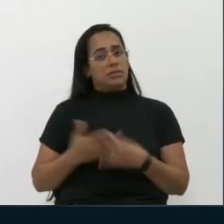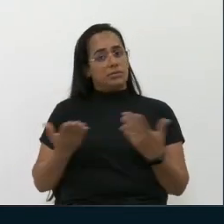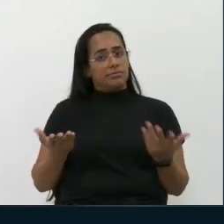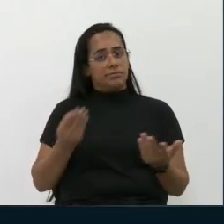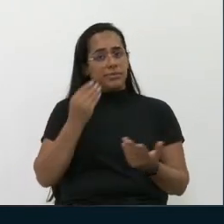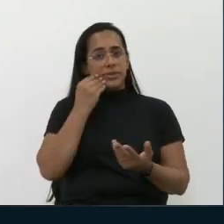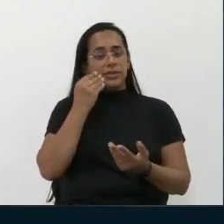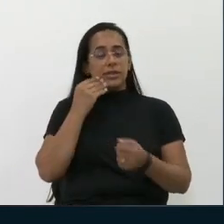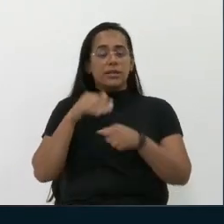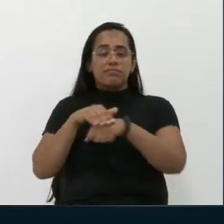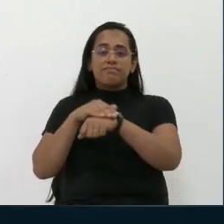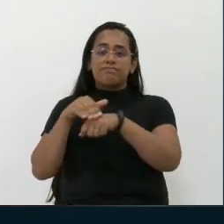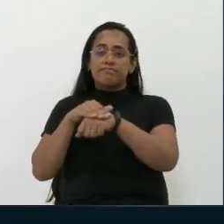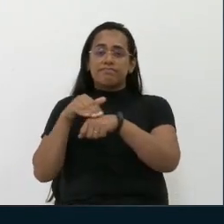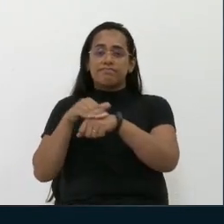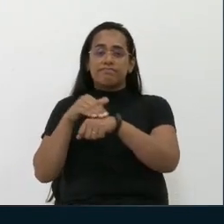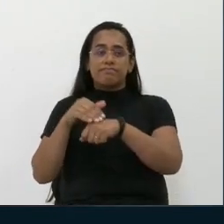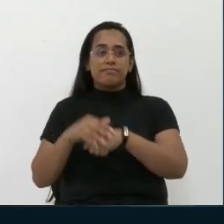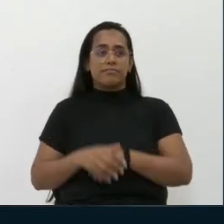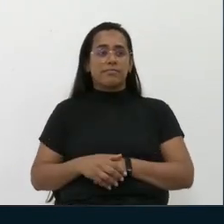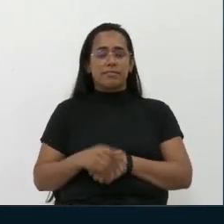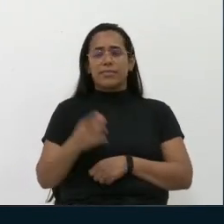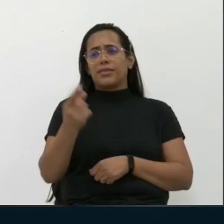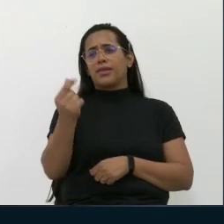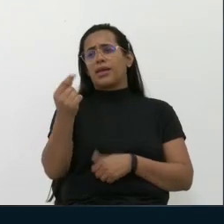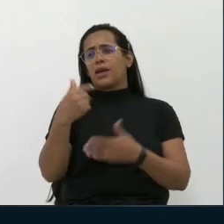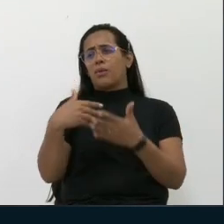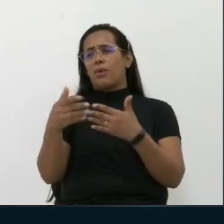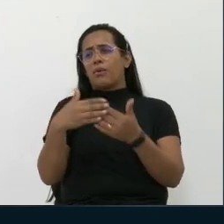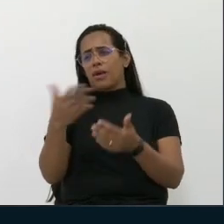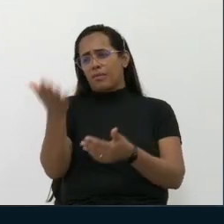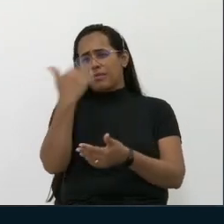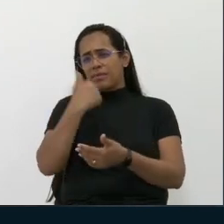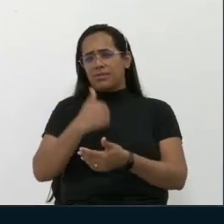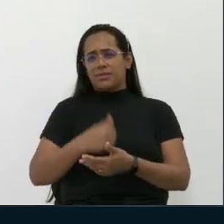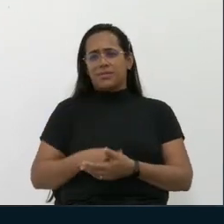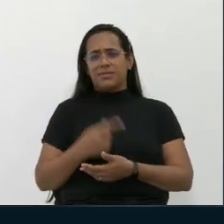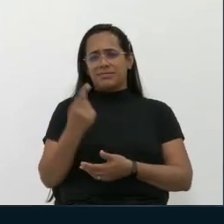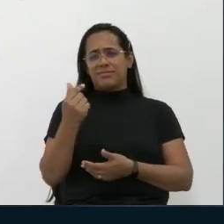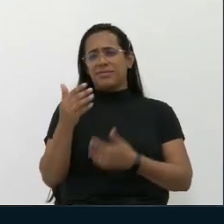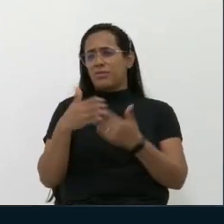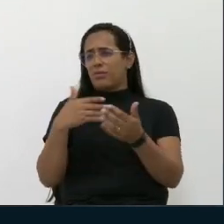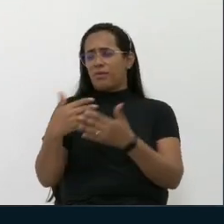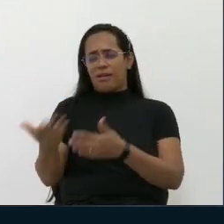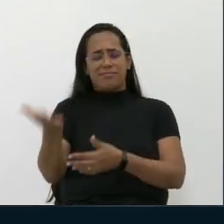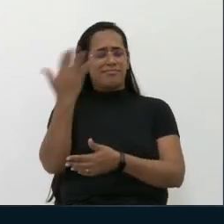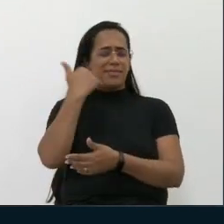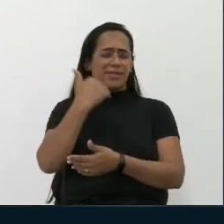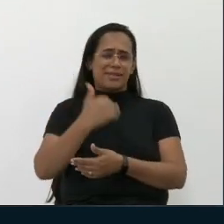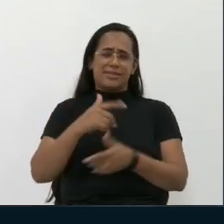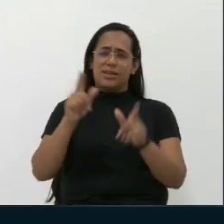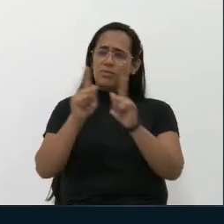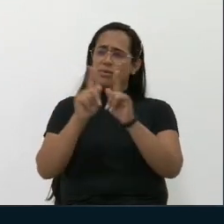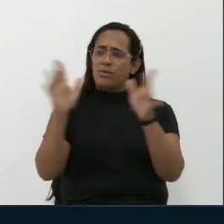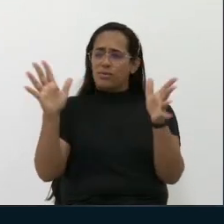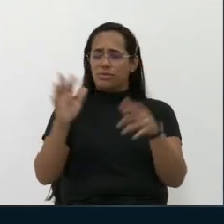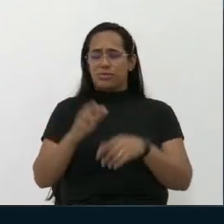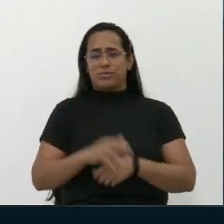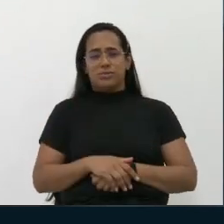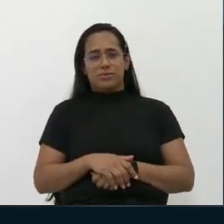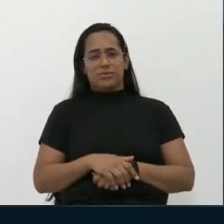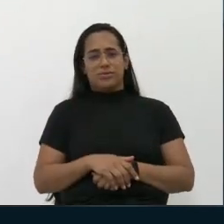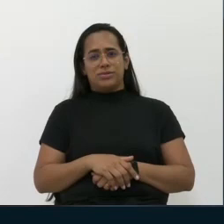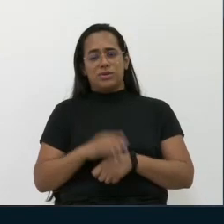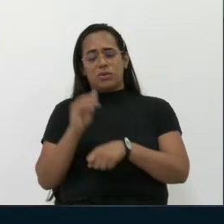É um... Manda um qualquer, Lula, aqui para Guarulhos. Manda um dinheirinho para Guarulhos para cuidar